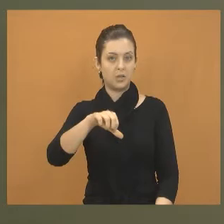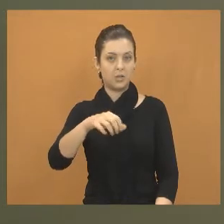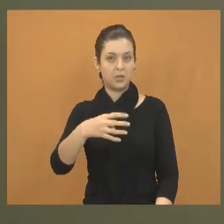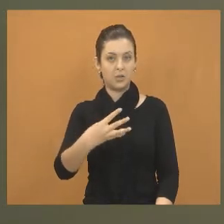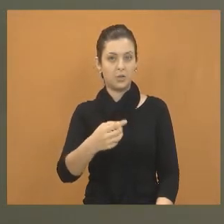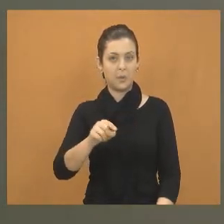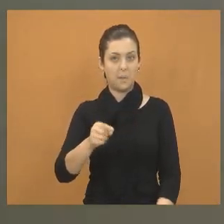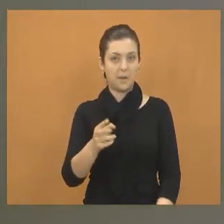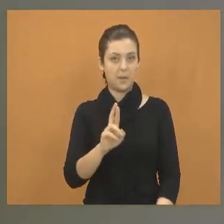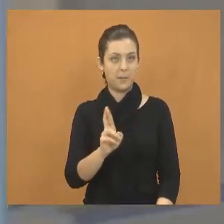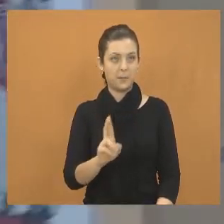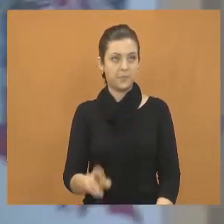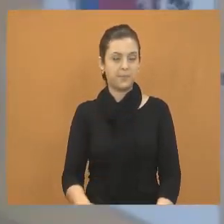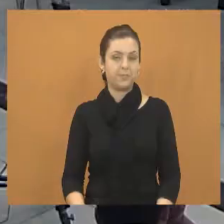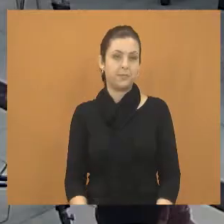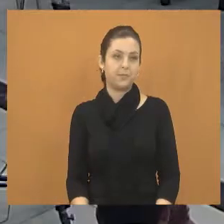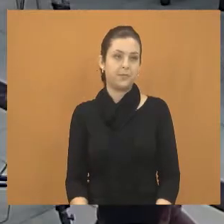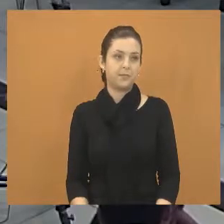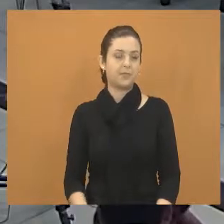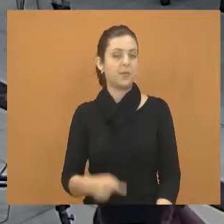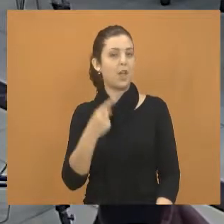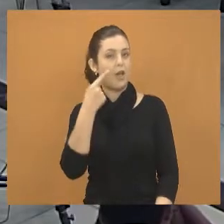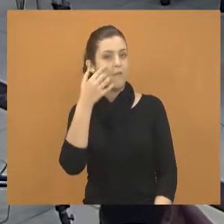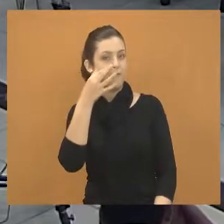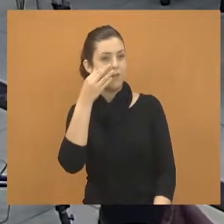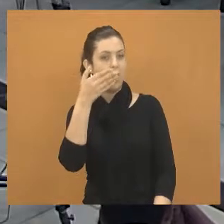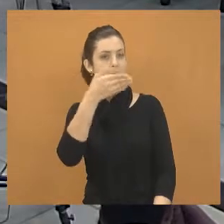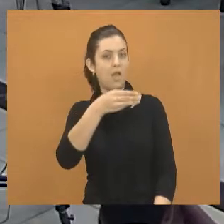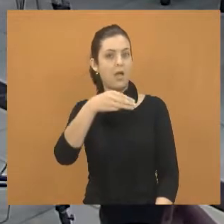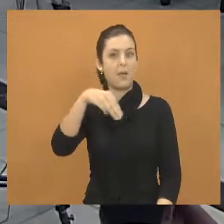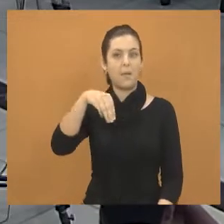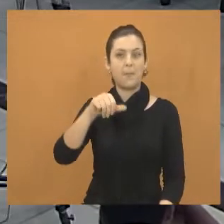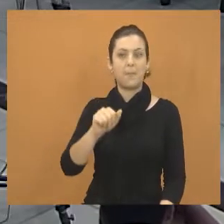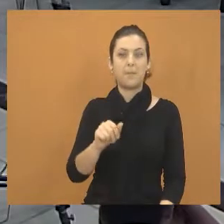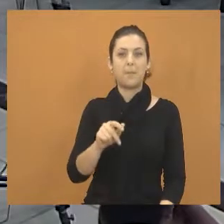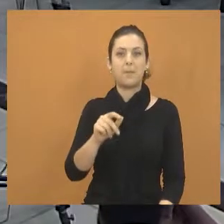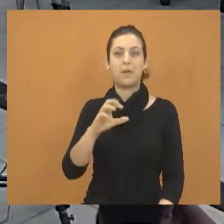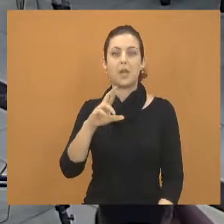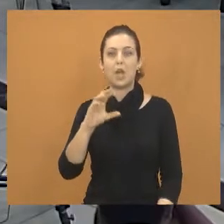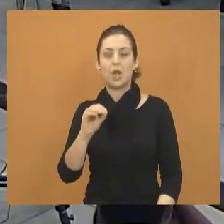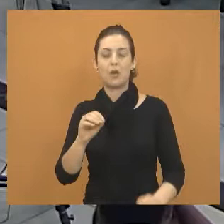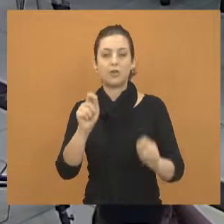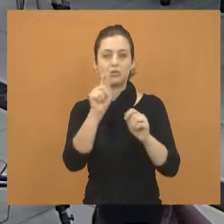594 mil reais. Então eu fui lá no macro, eu fui lá no, nos